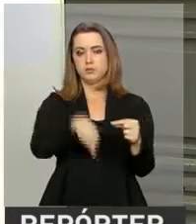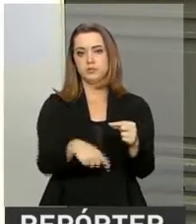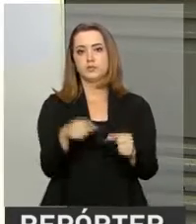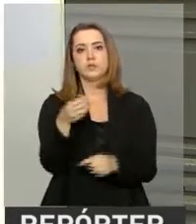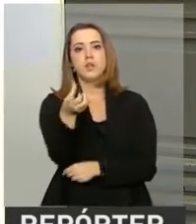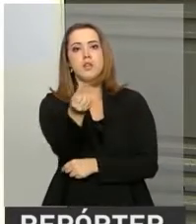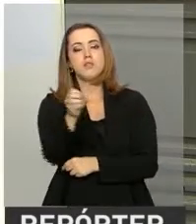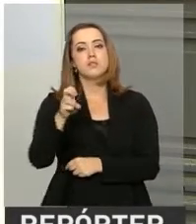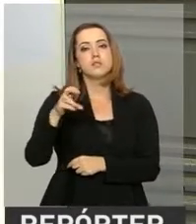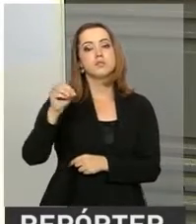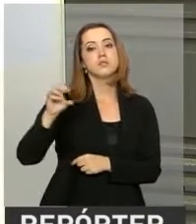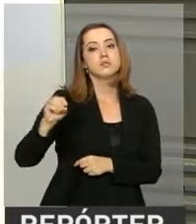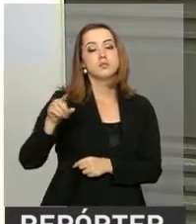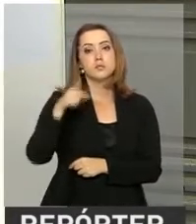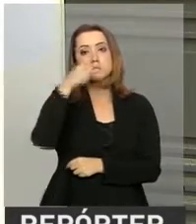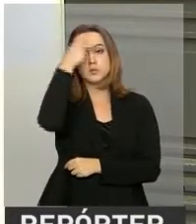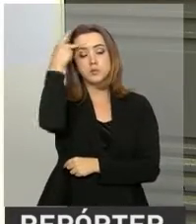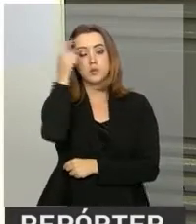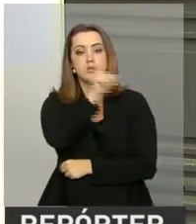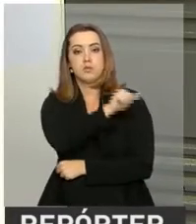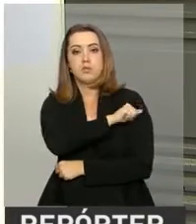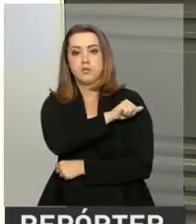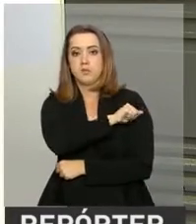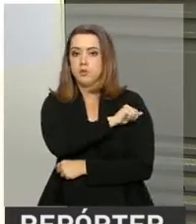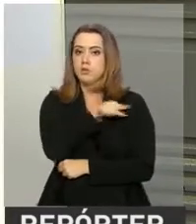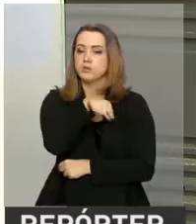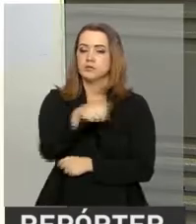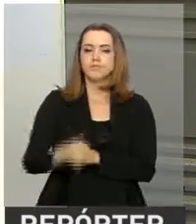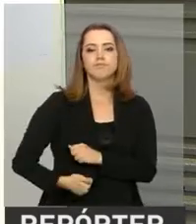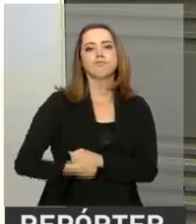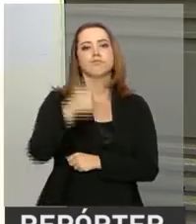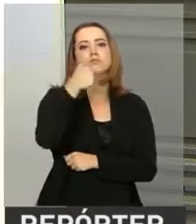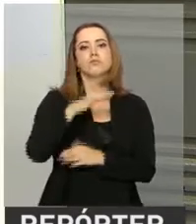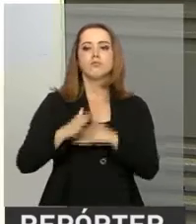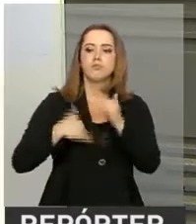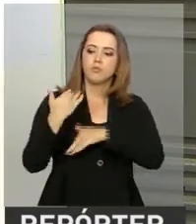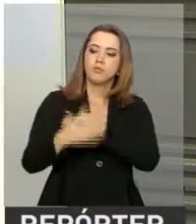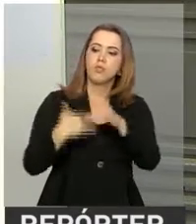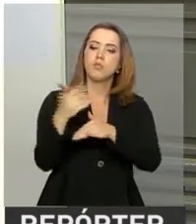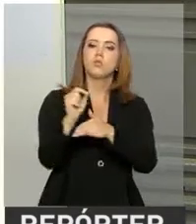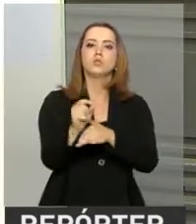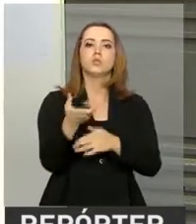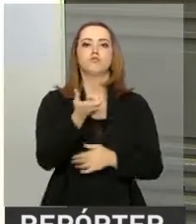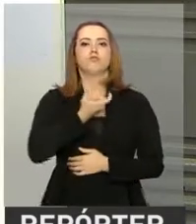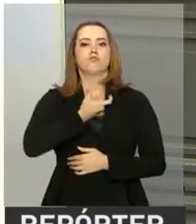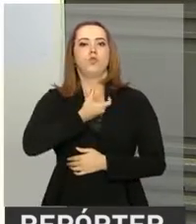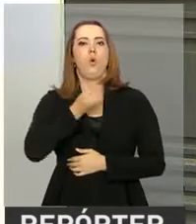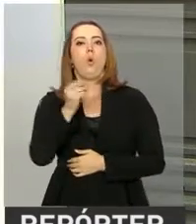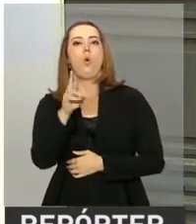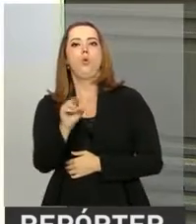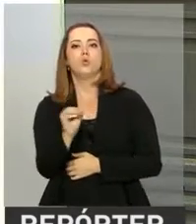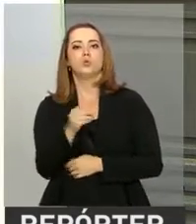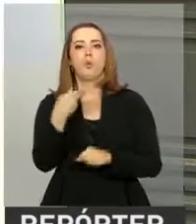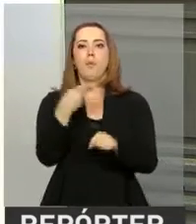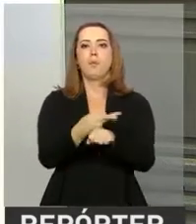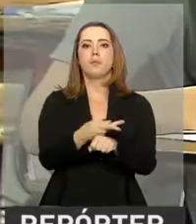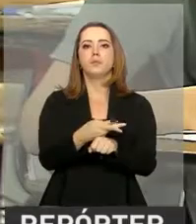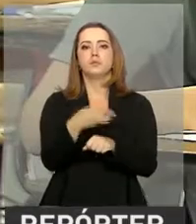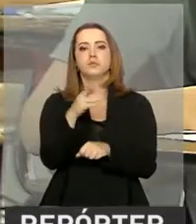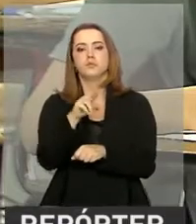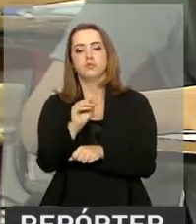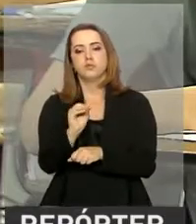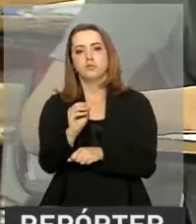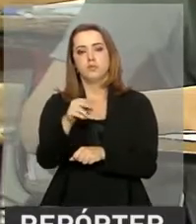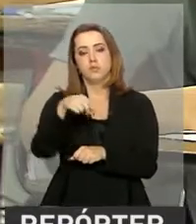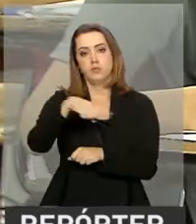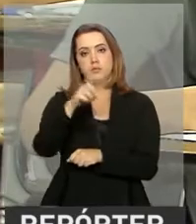6.500 estudantes que tiverem o melhor resultado na segunda fase vão receber medalhas de ouro, prata e bronze.